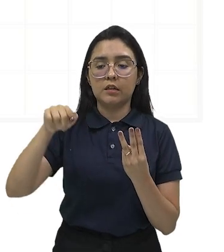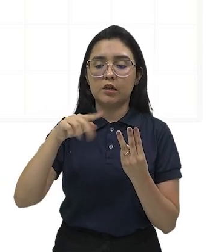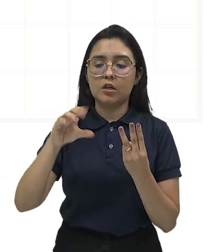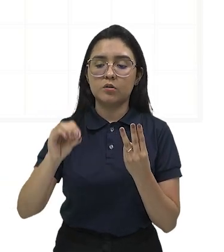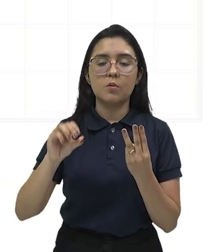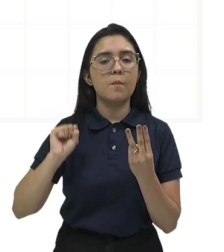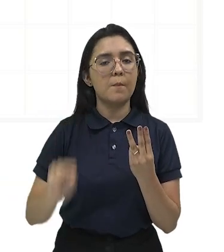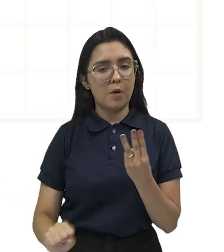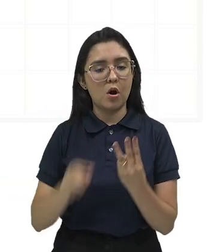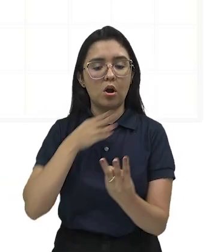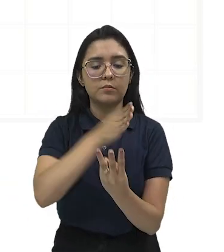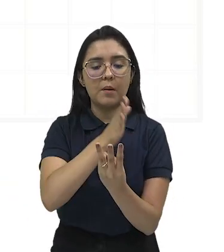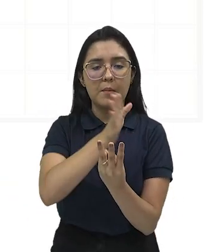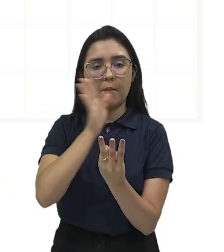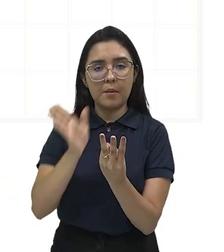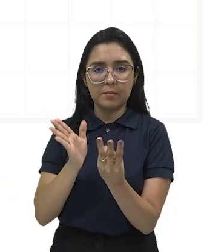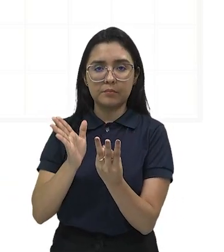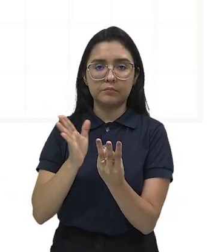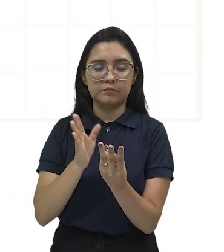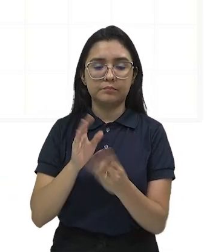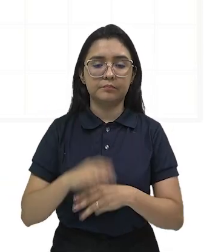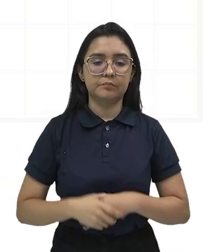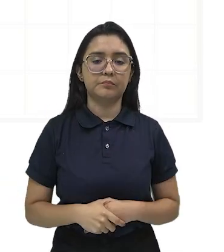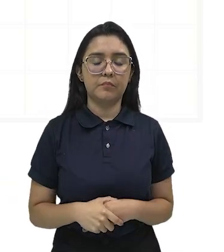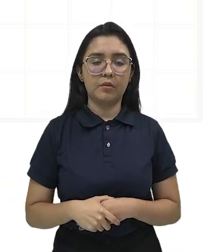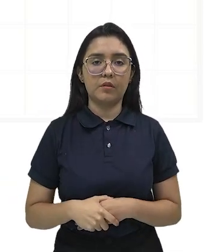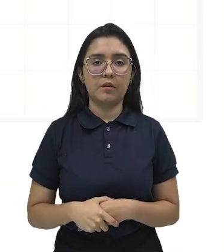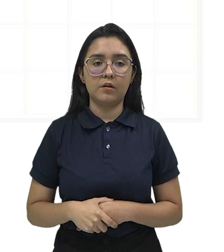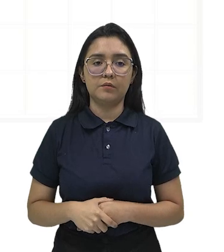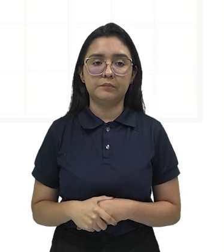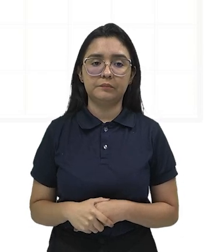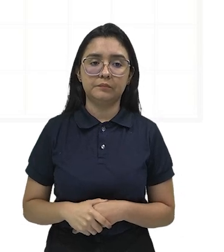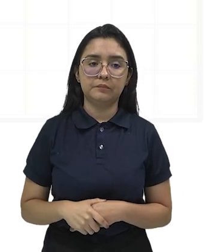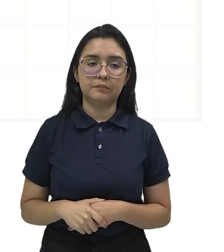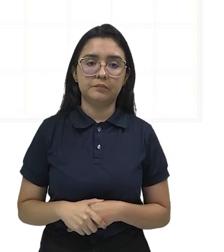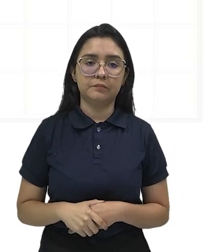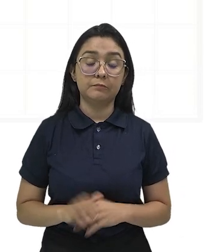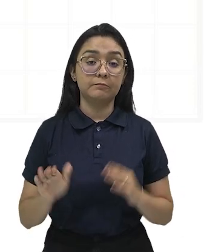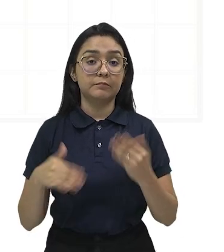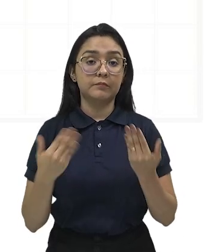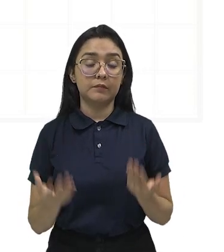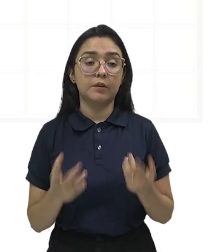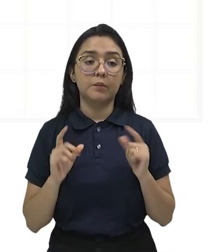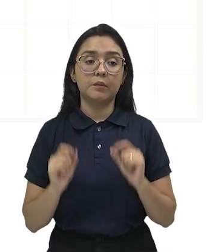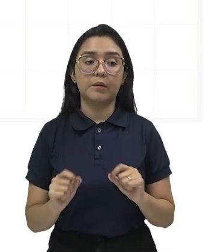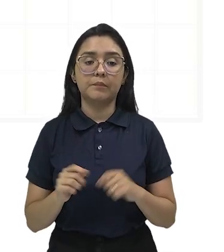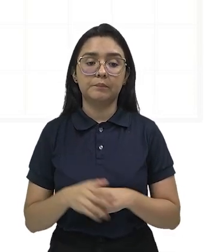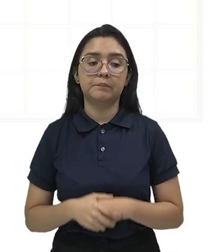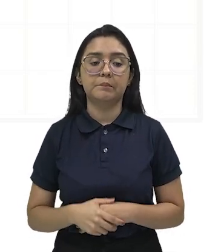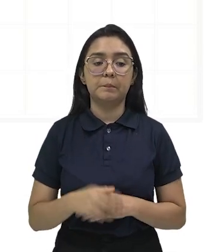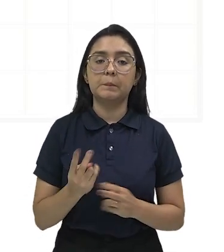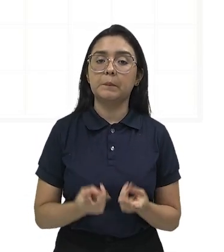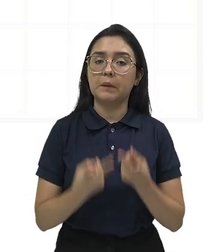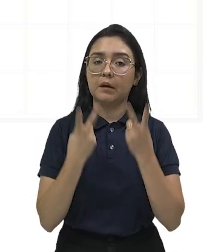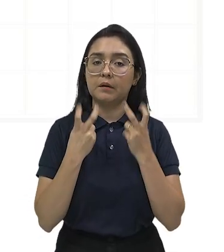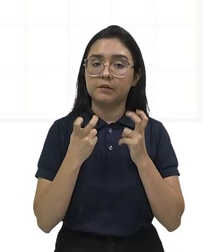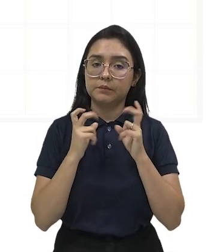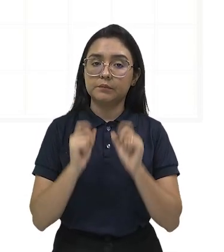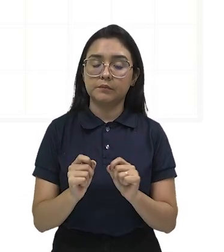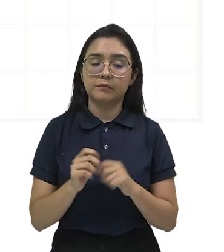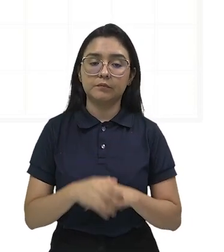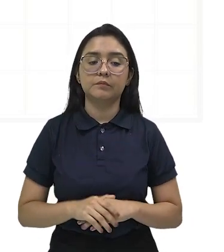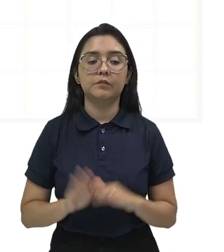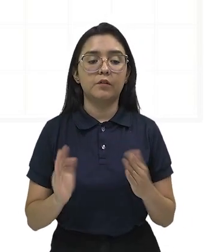Enzo pode seguir? Beleza? Então, neste caso, pessoal, olha lá,